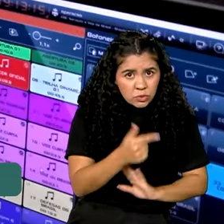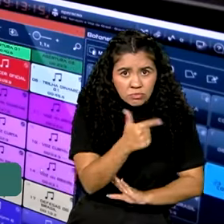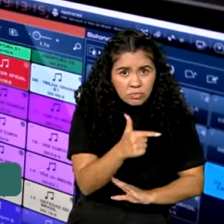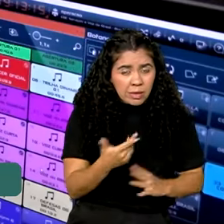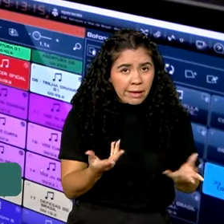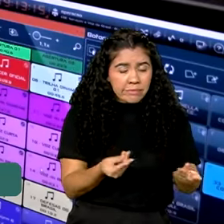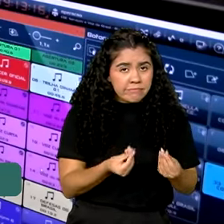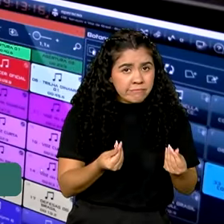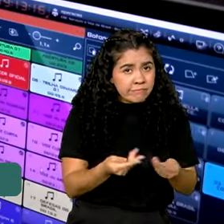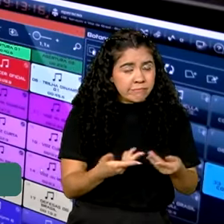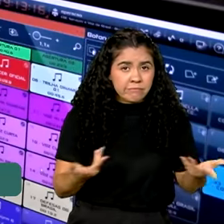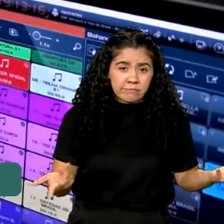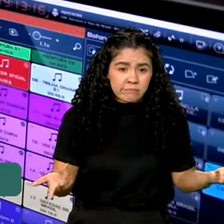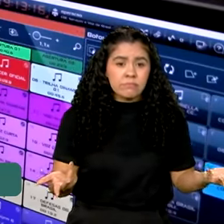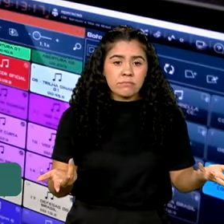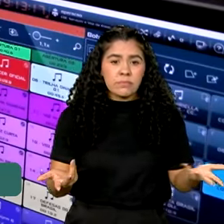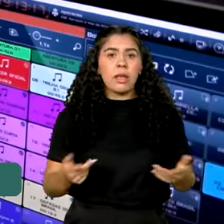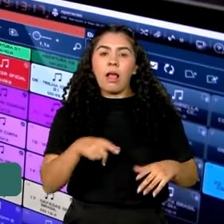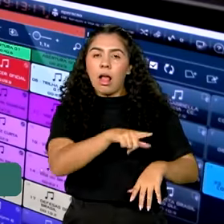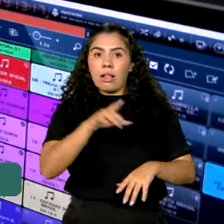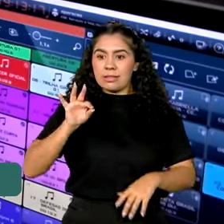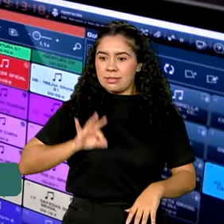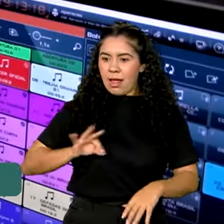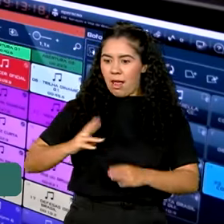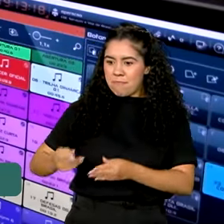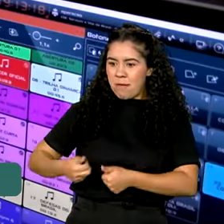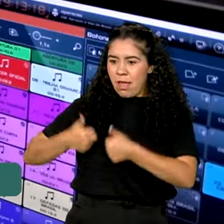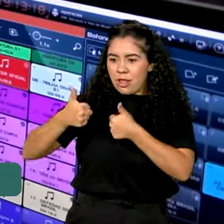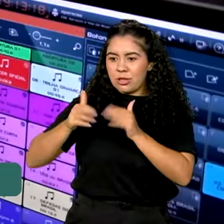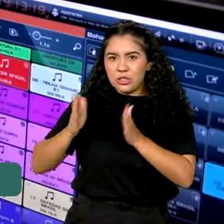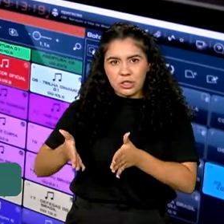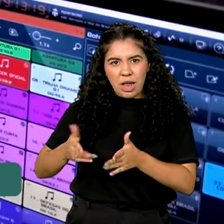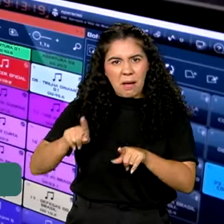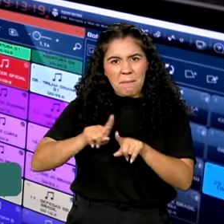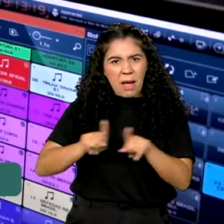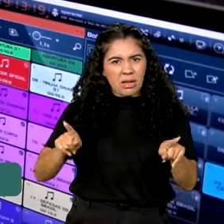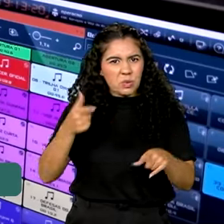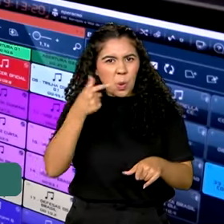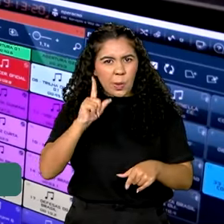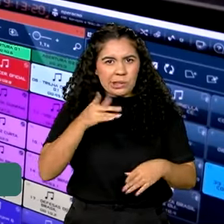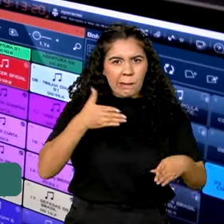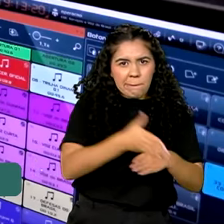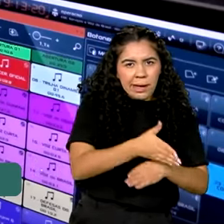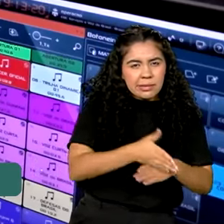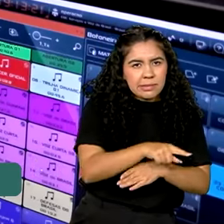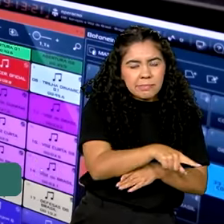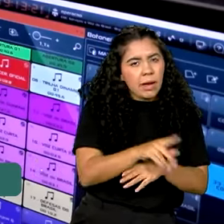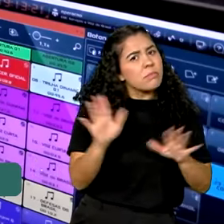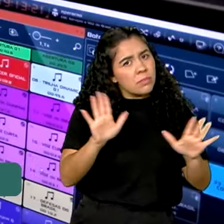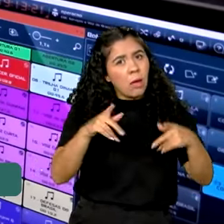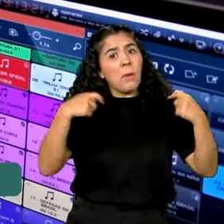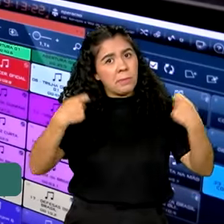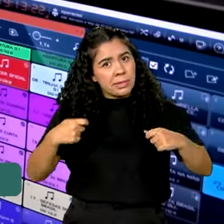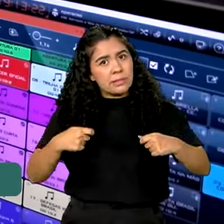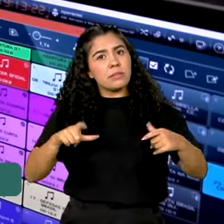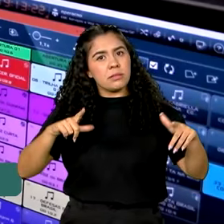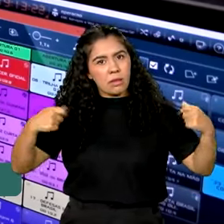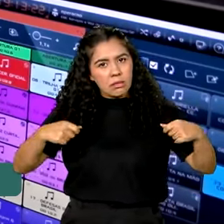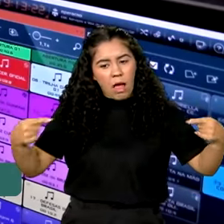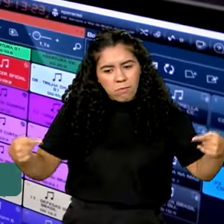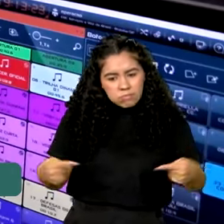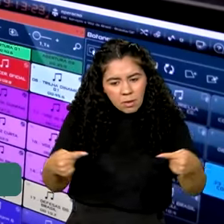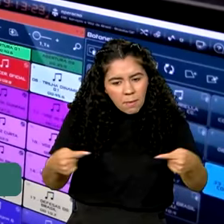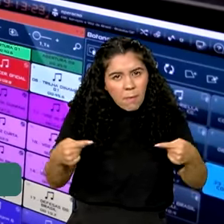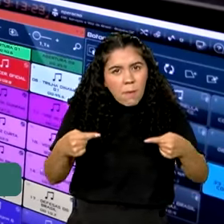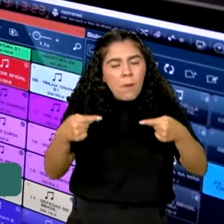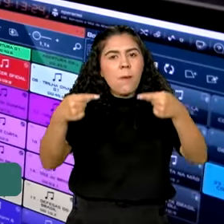própria exatamente quer dizer que a família prosperou melhorou de vida e ela tá fora do programa não o programa tem que acompanhar essas essas alterações